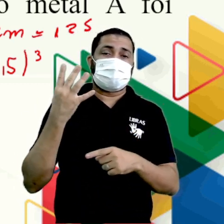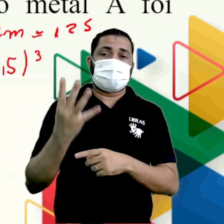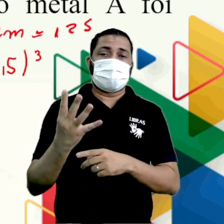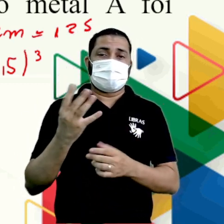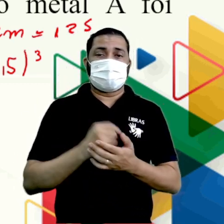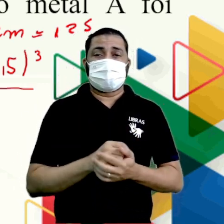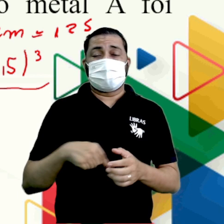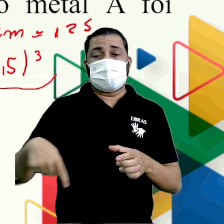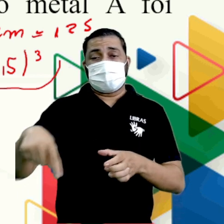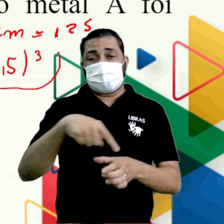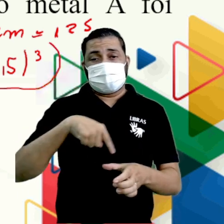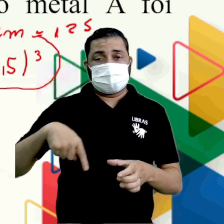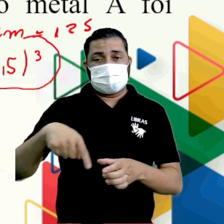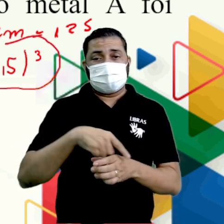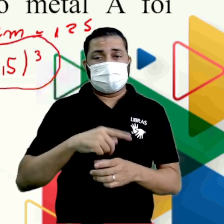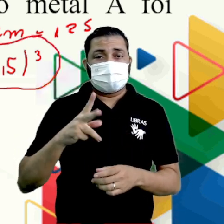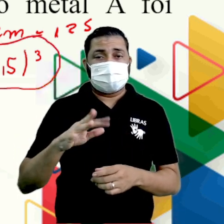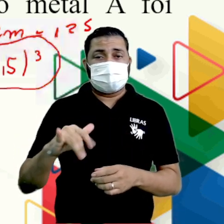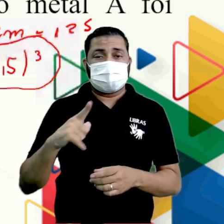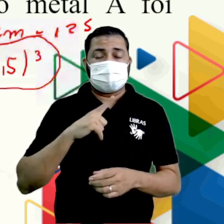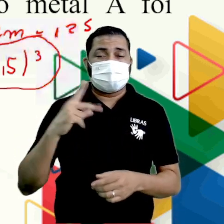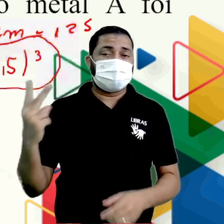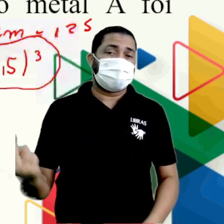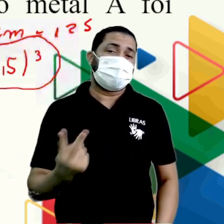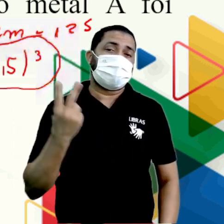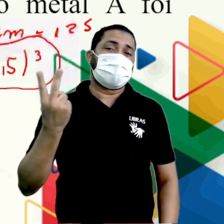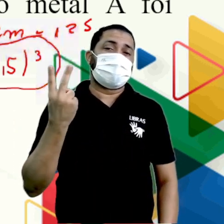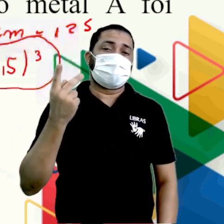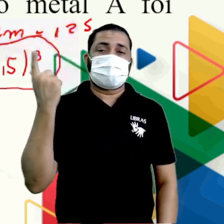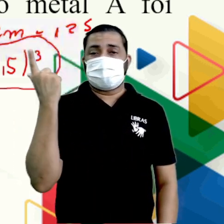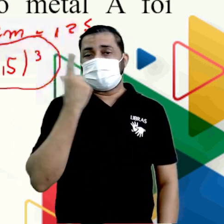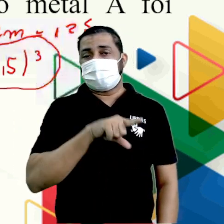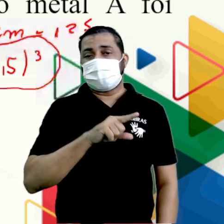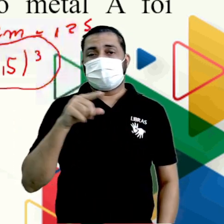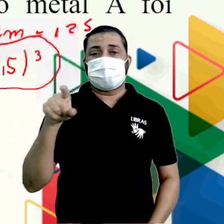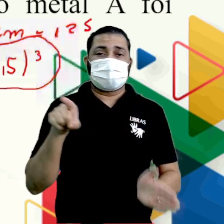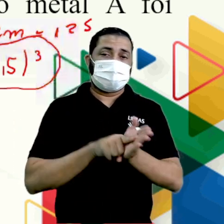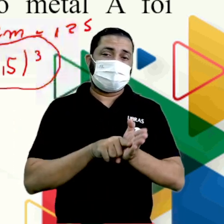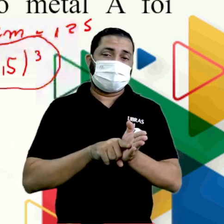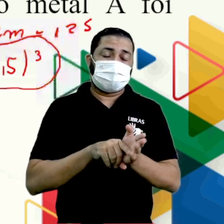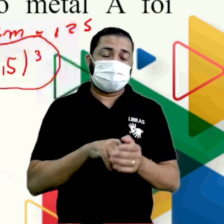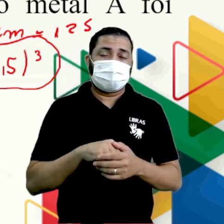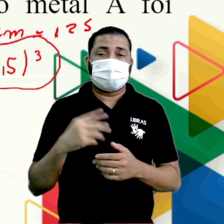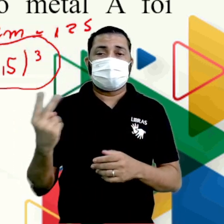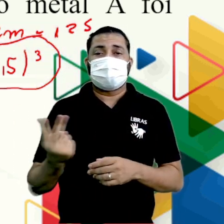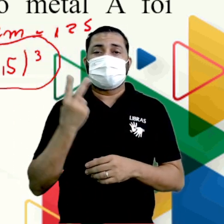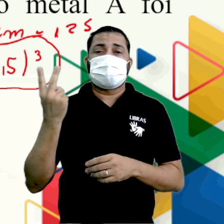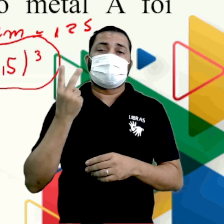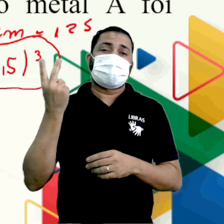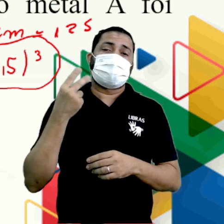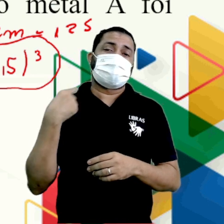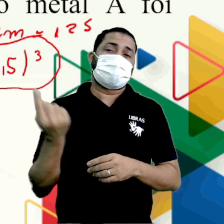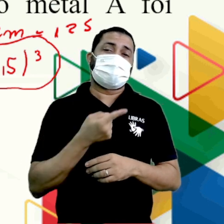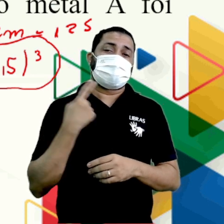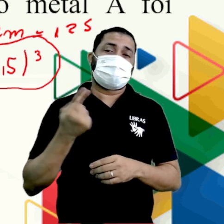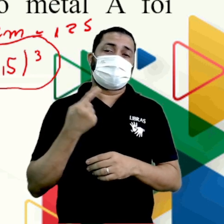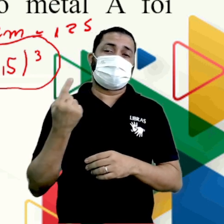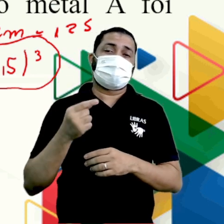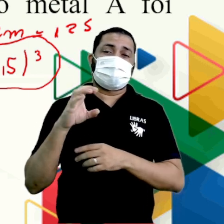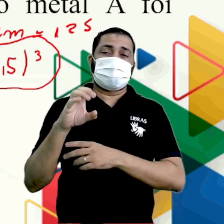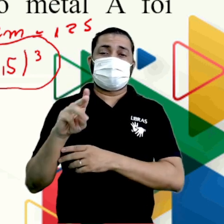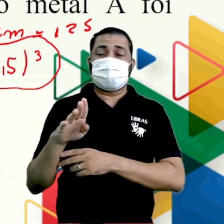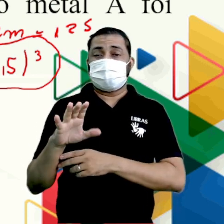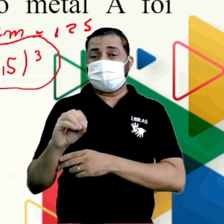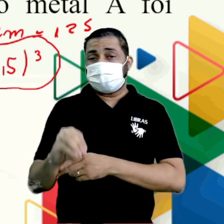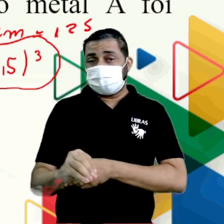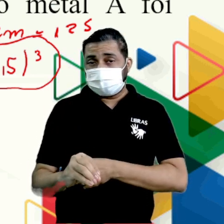Essa esfera, então, ela vai ter um volume aí consideravelmente menor do que o volume do nosso cubo. Então, o nosso